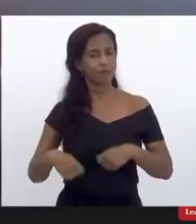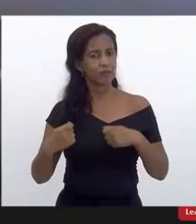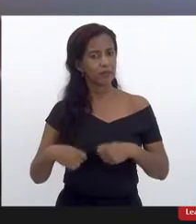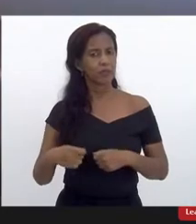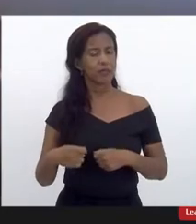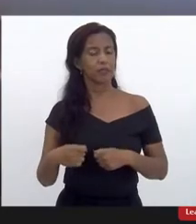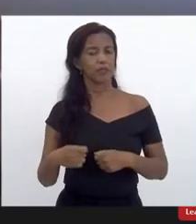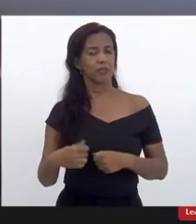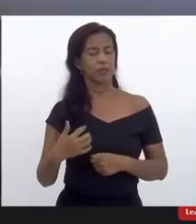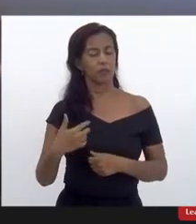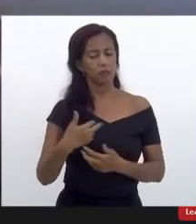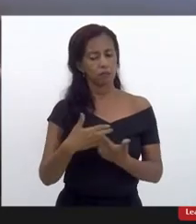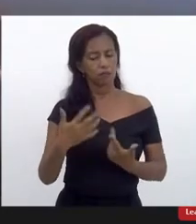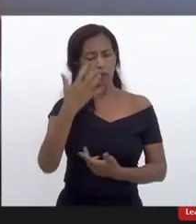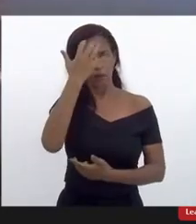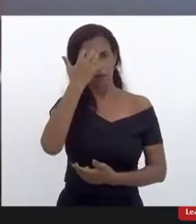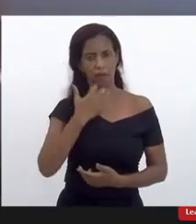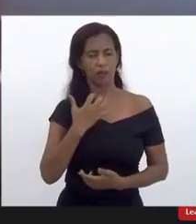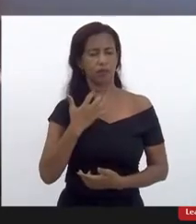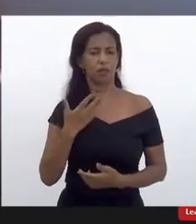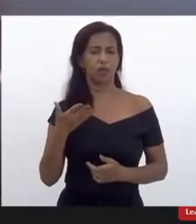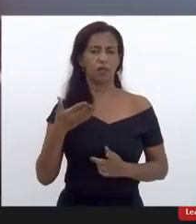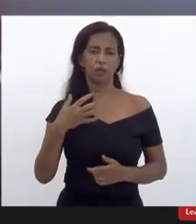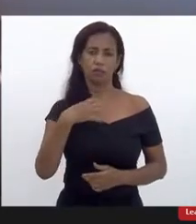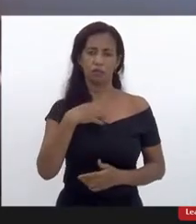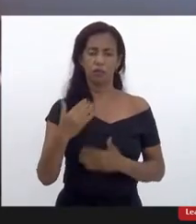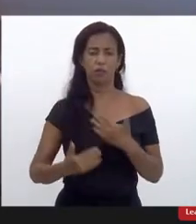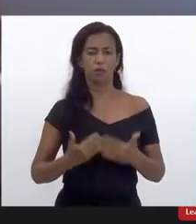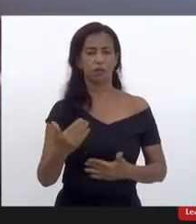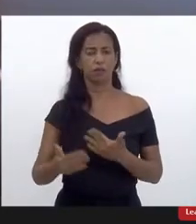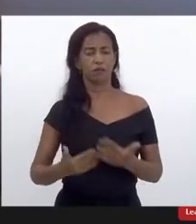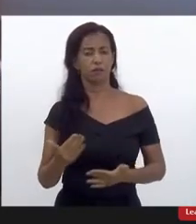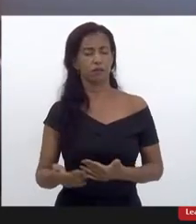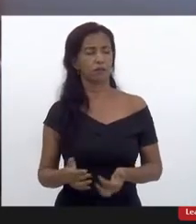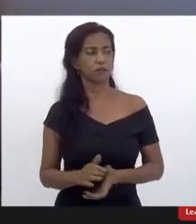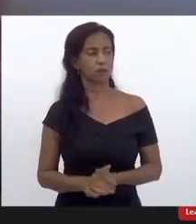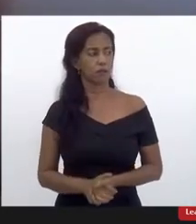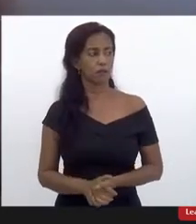uma celeridade nesse processo.